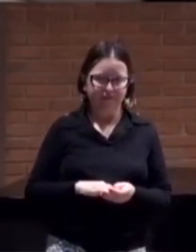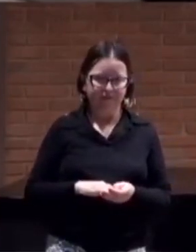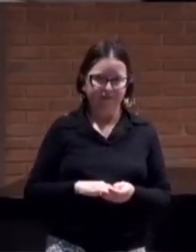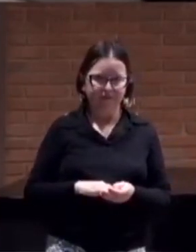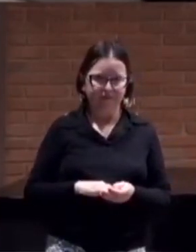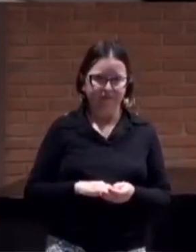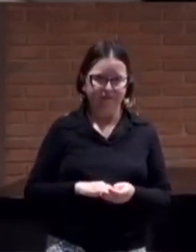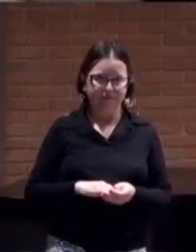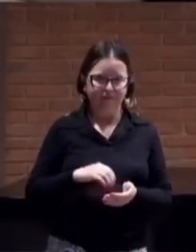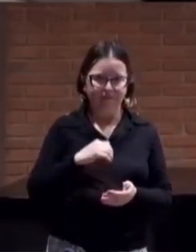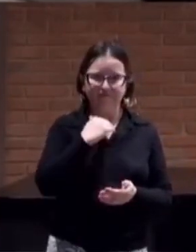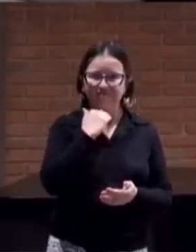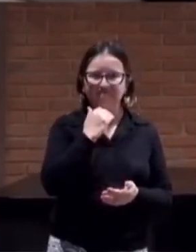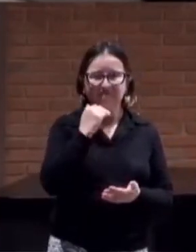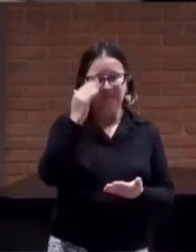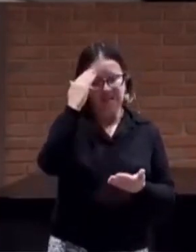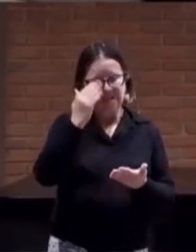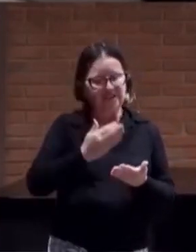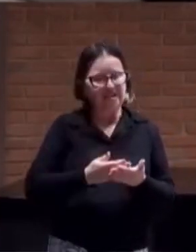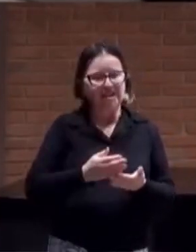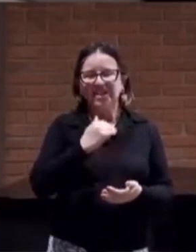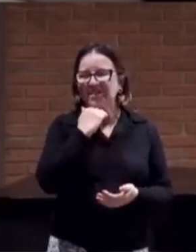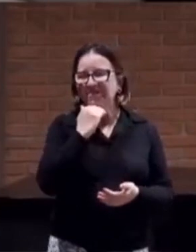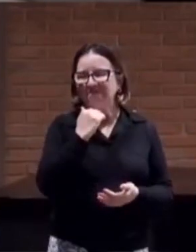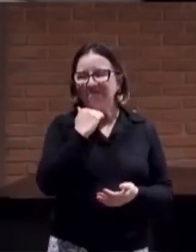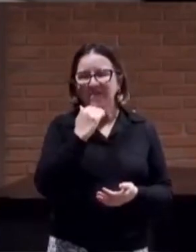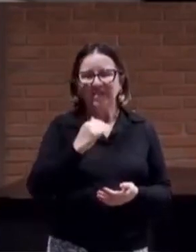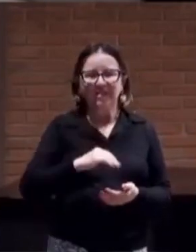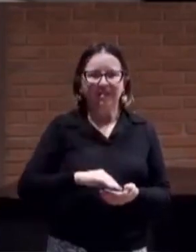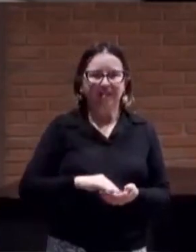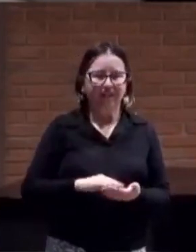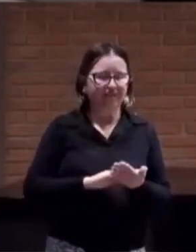Ninguém acreditando mais em ninguém.